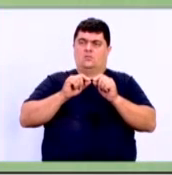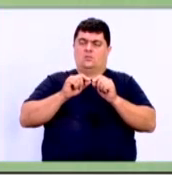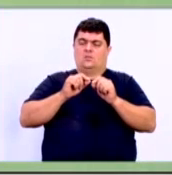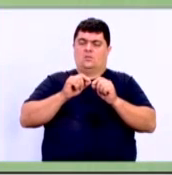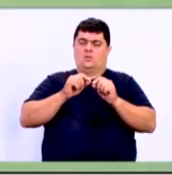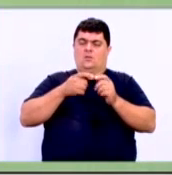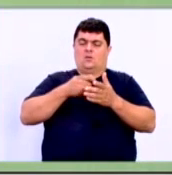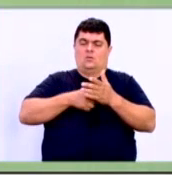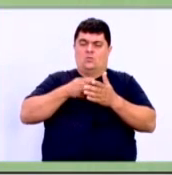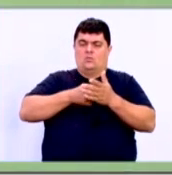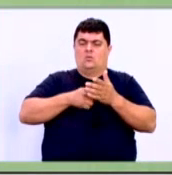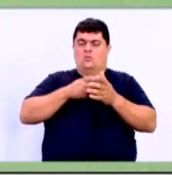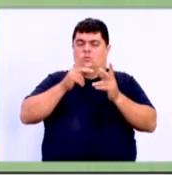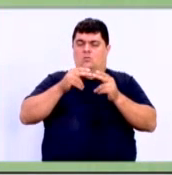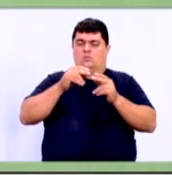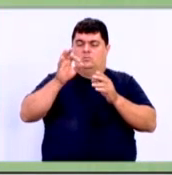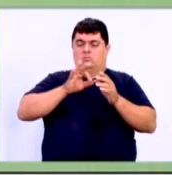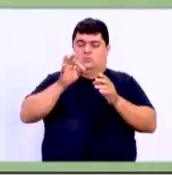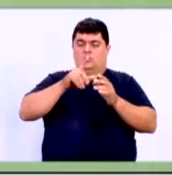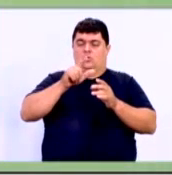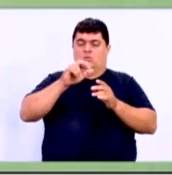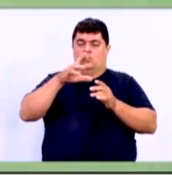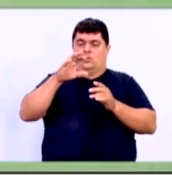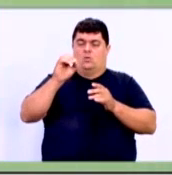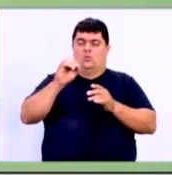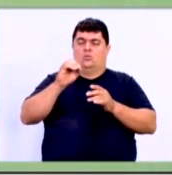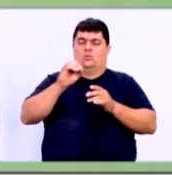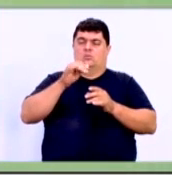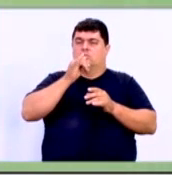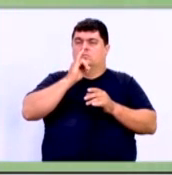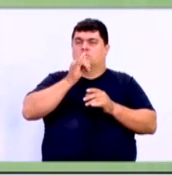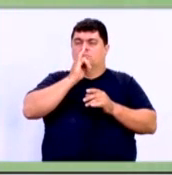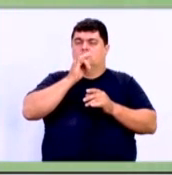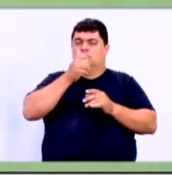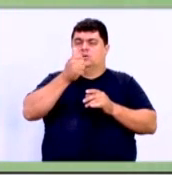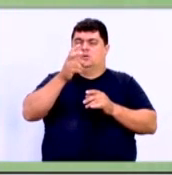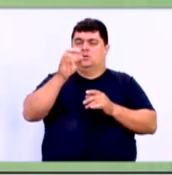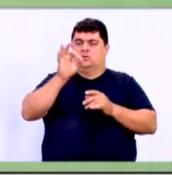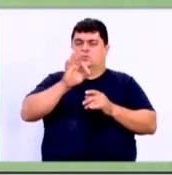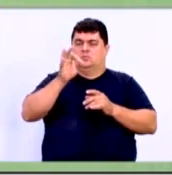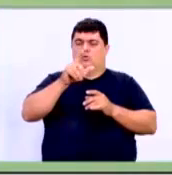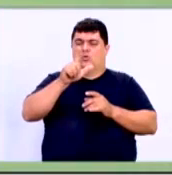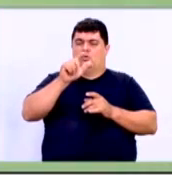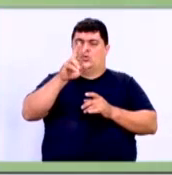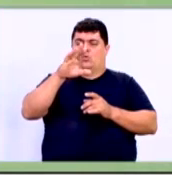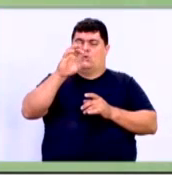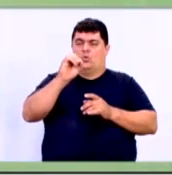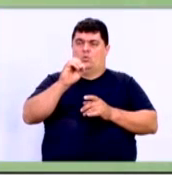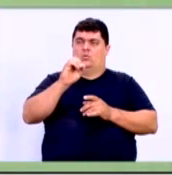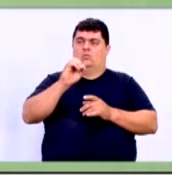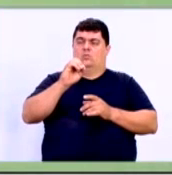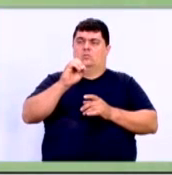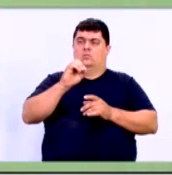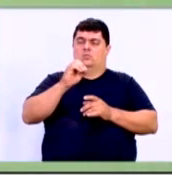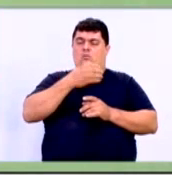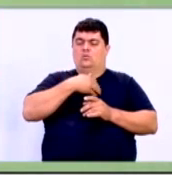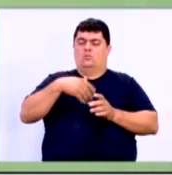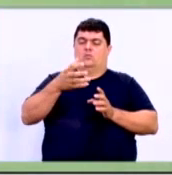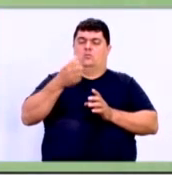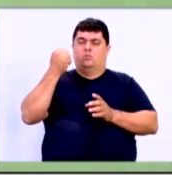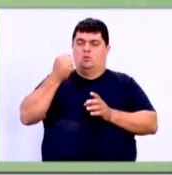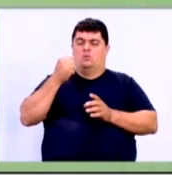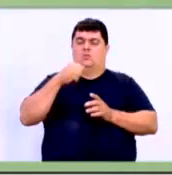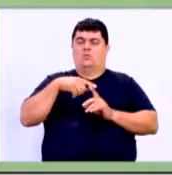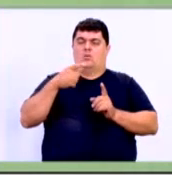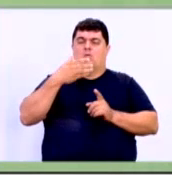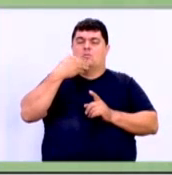cobra a taxa em cima da porcentagem do lucro. Exemplo, ele cobra 15% em cima do lucro. Qual é o mais interessante ele